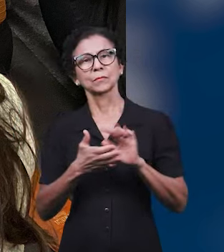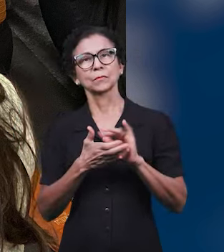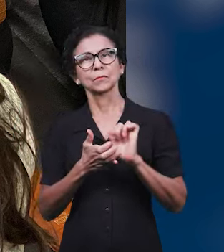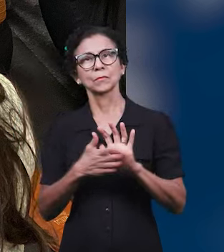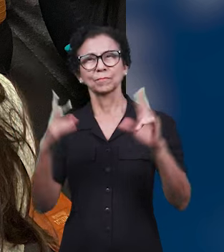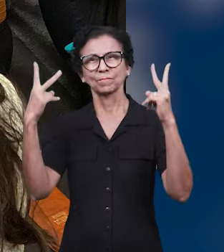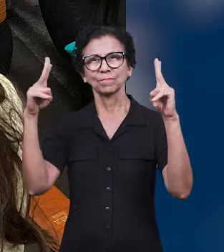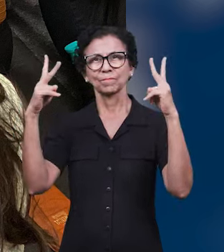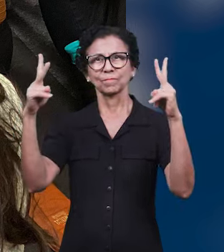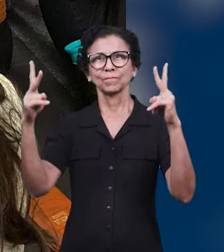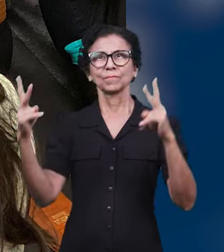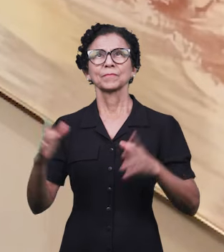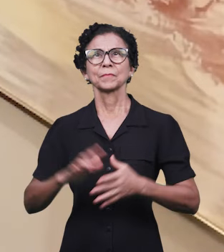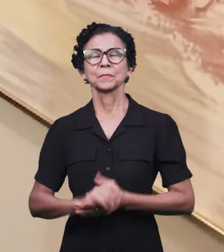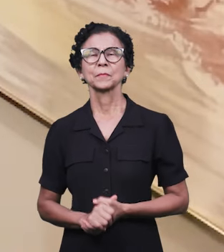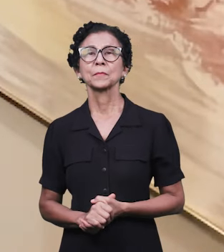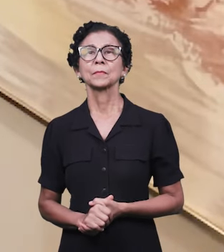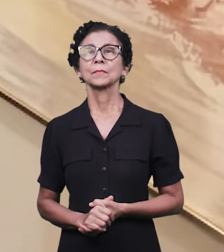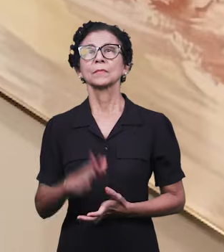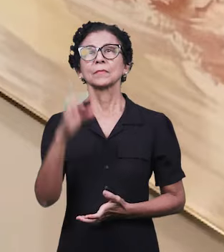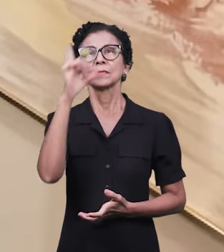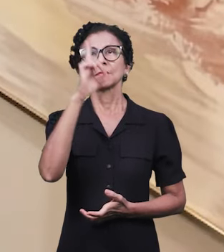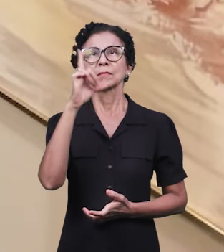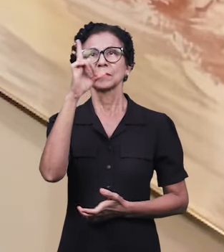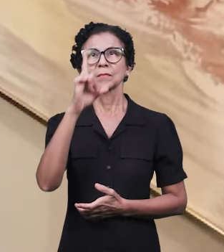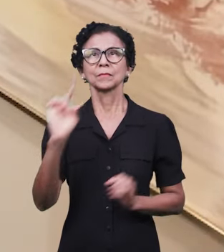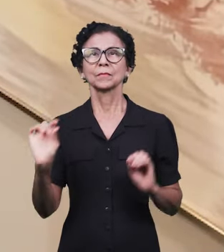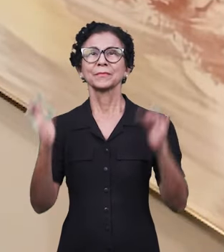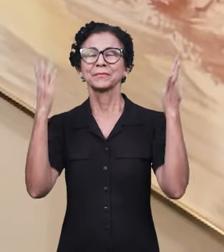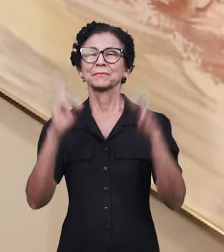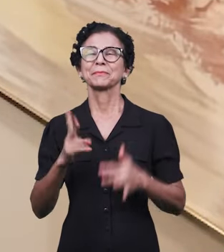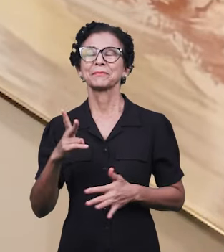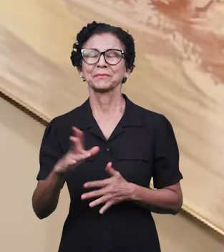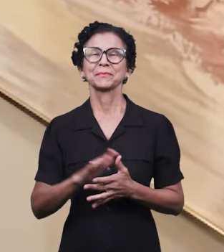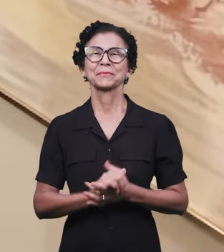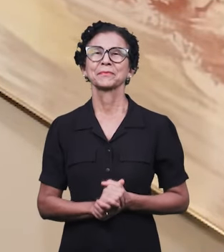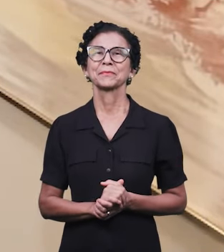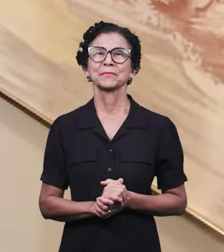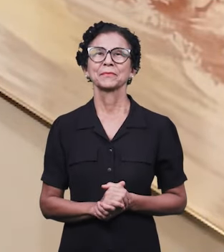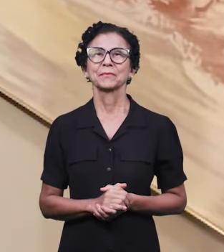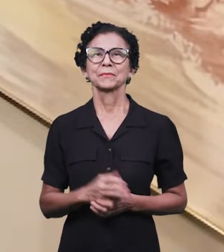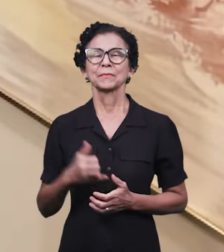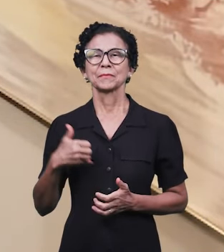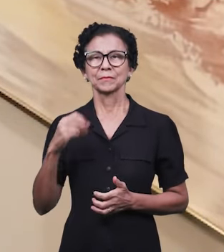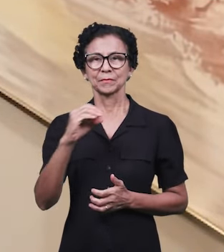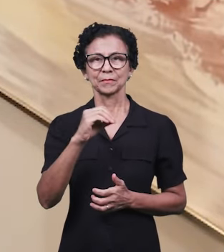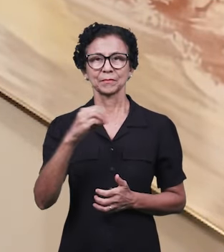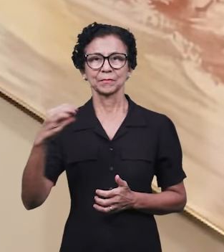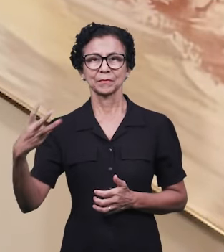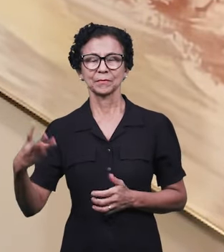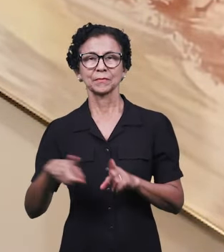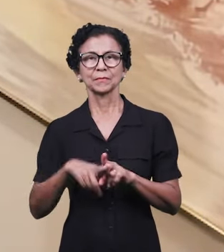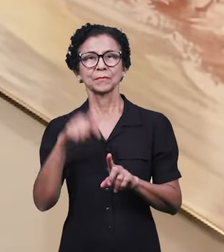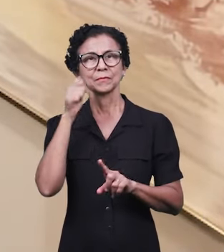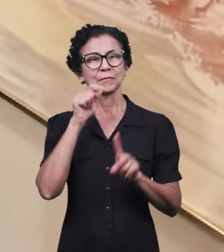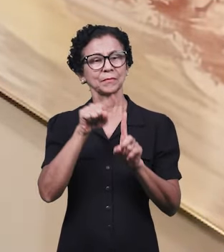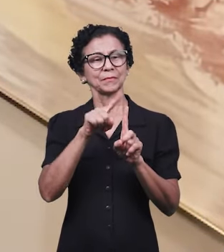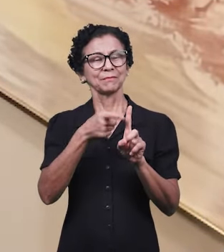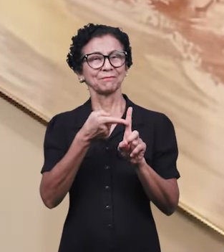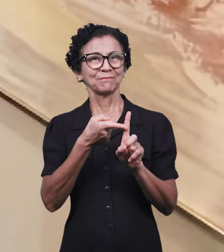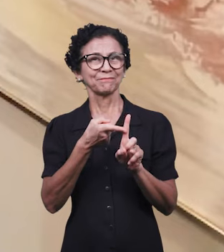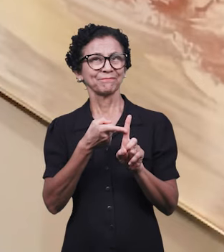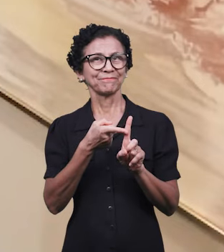A paz do Senhor Jesus! Glórias a Deus! Semana que vem traremos mais informações de eventos da América do Norte. A paz